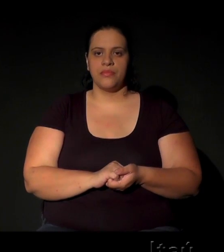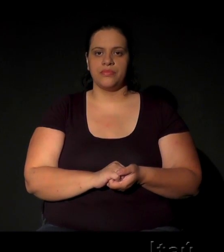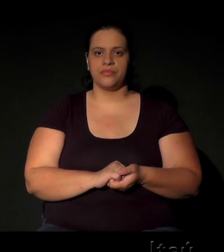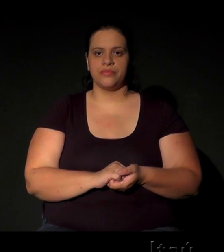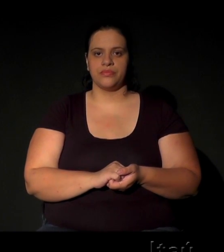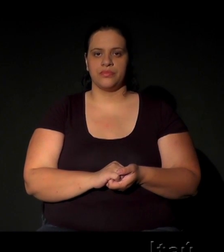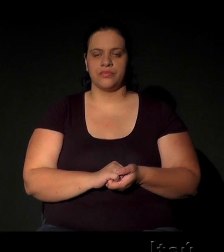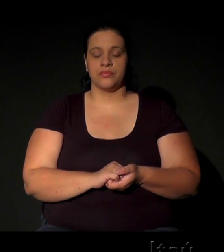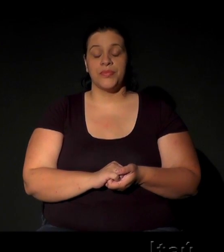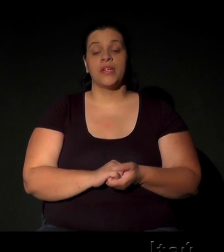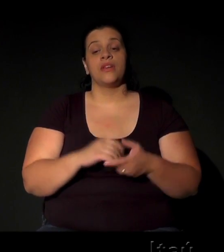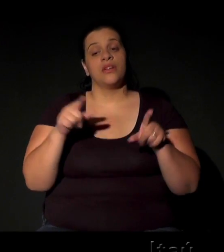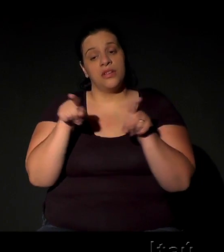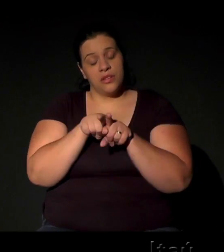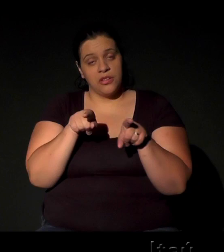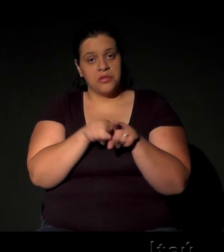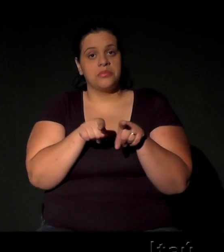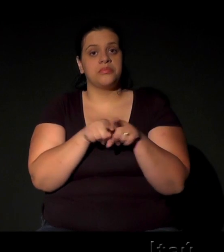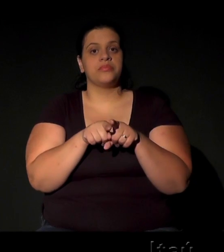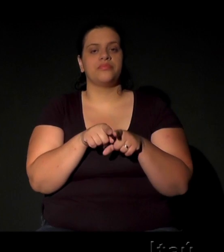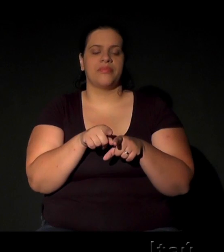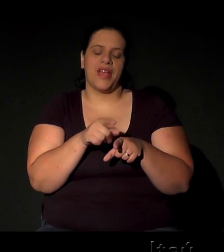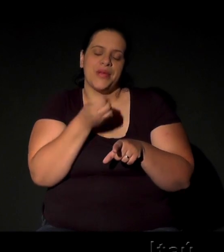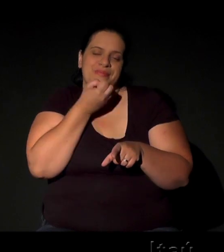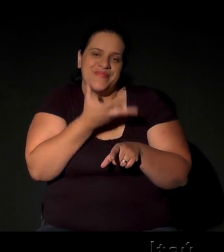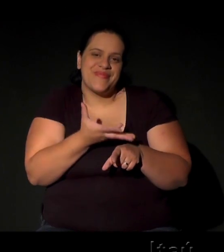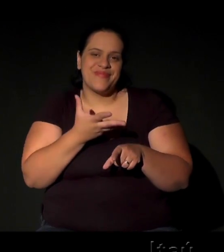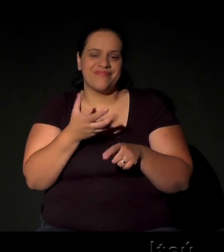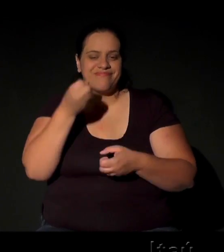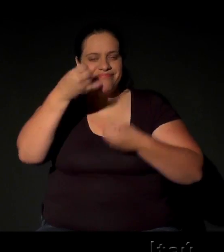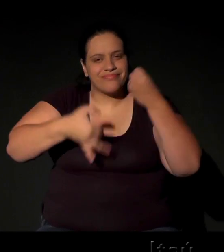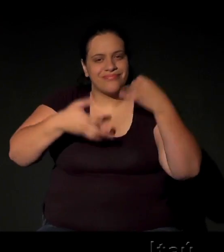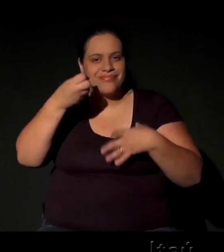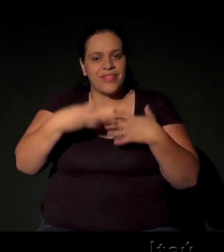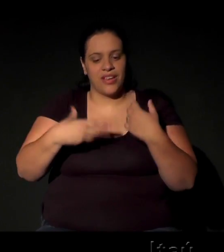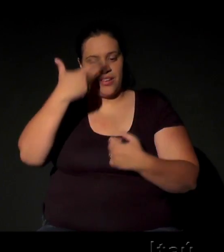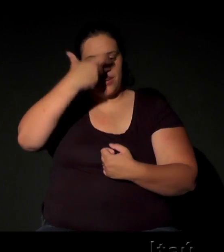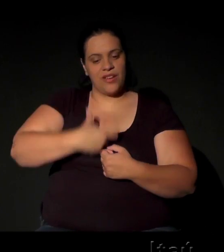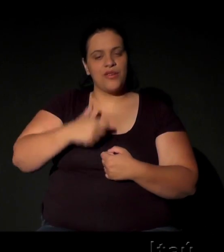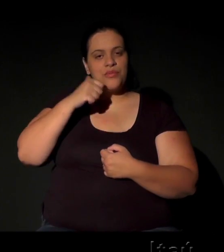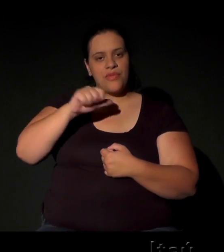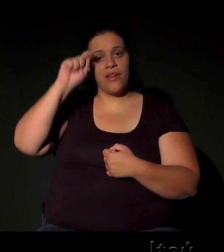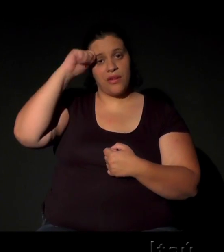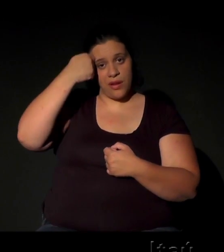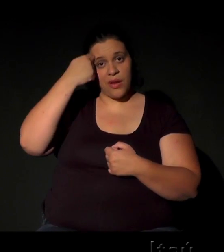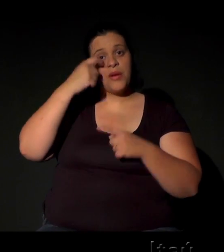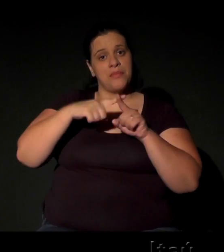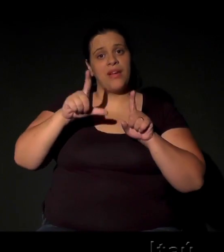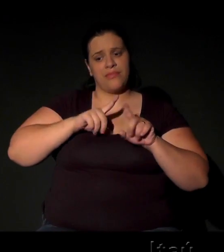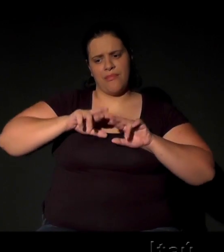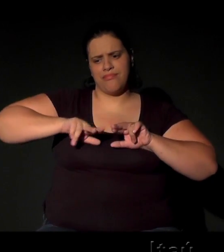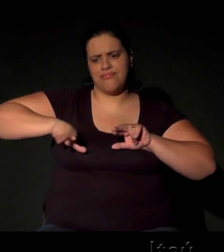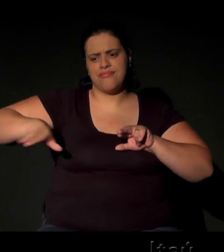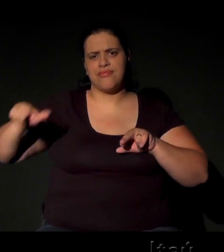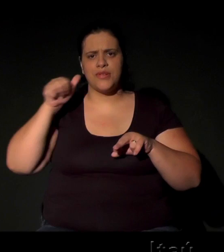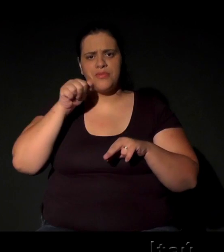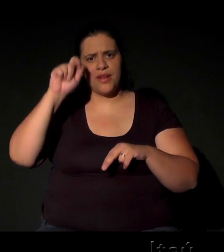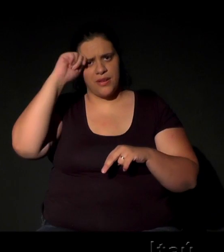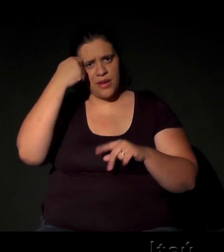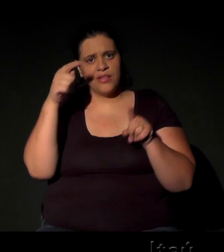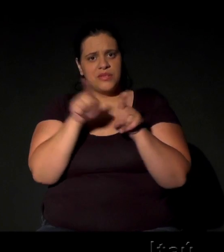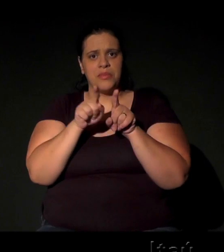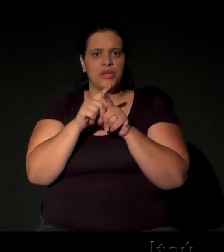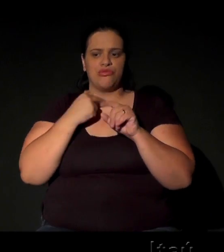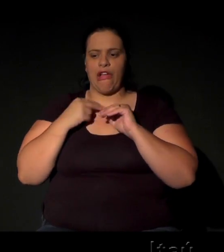eh fora isso a gente também tem é que é bom né a gente falar mesmo Enquanto mulheres negras nós somos diversas né então a gente também não pode cair na